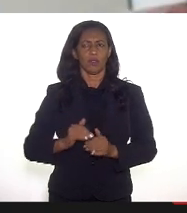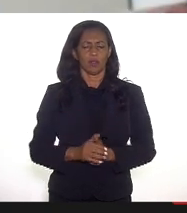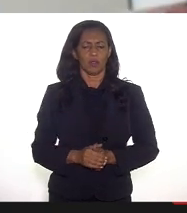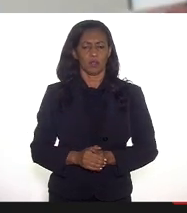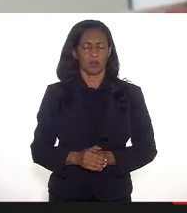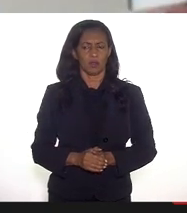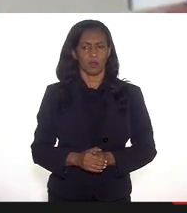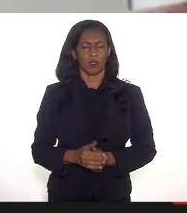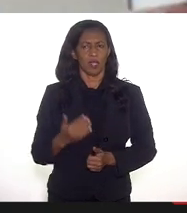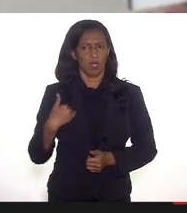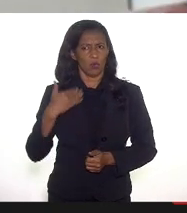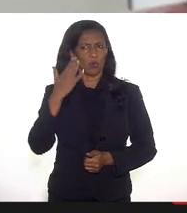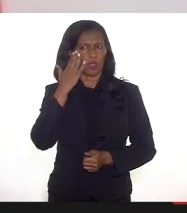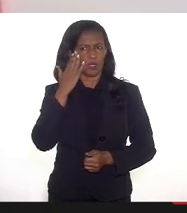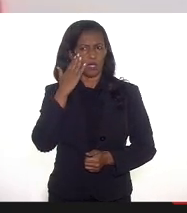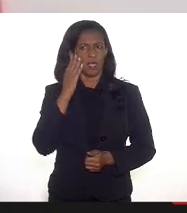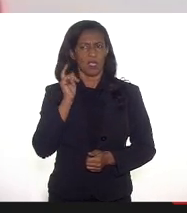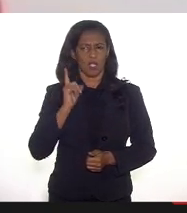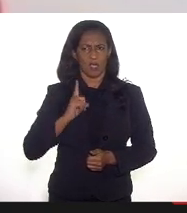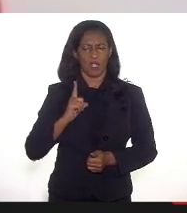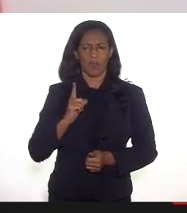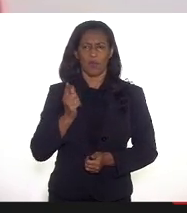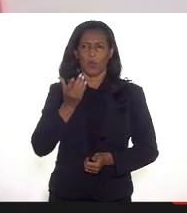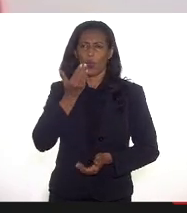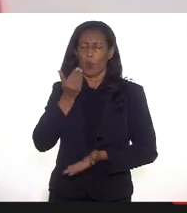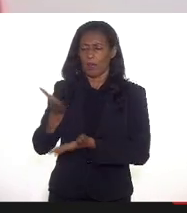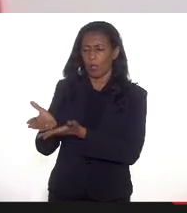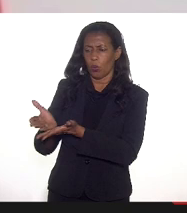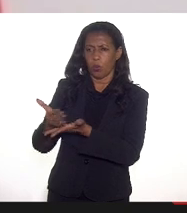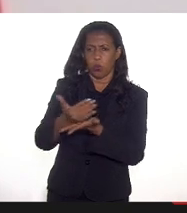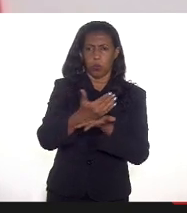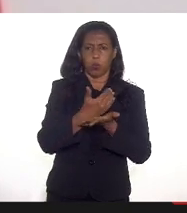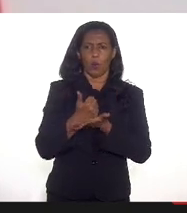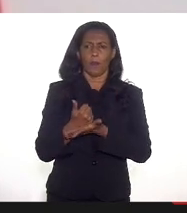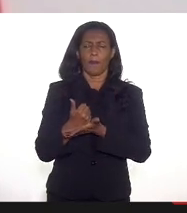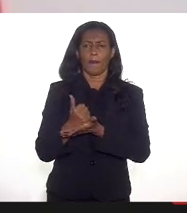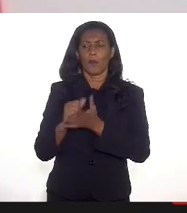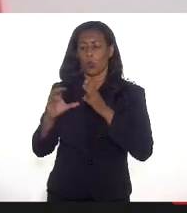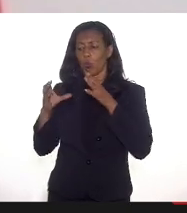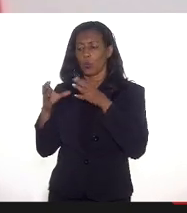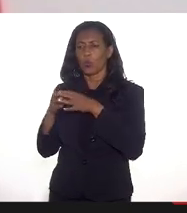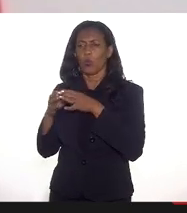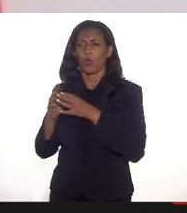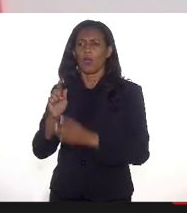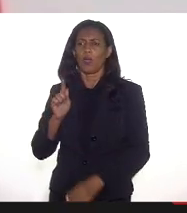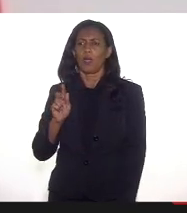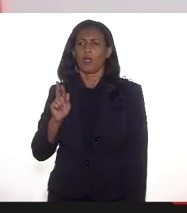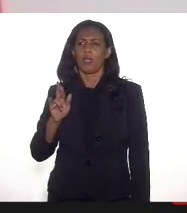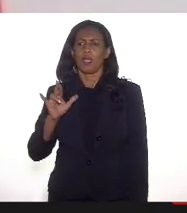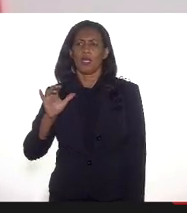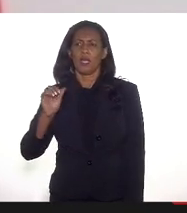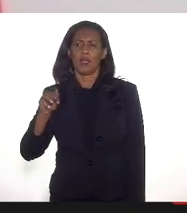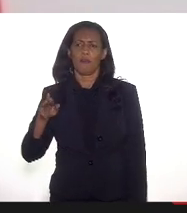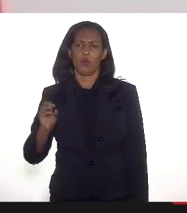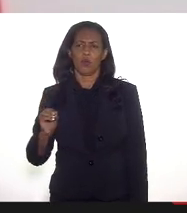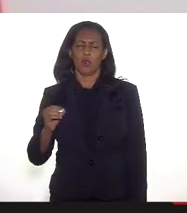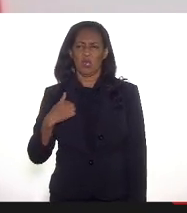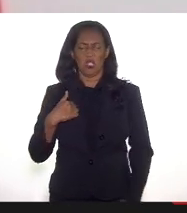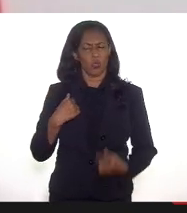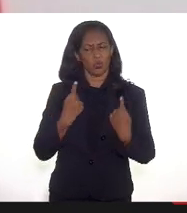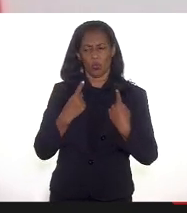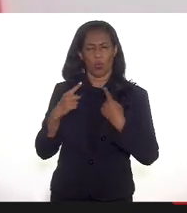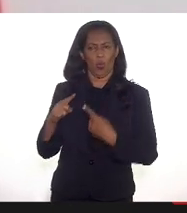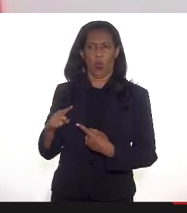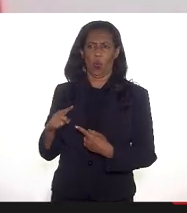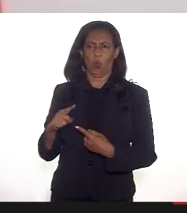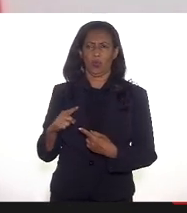eu até mesmo contribuí, para a campanha de arrecadação de alimentos feita pelo Grêmio, mas eu sou contra a política de doação, né? Nós estamos